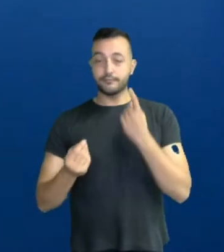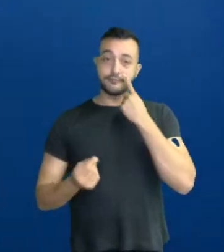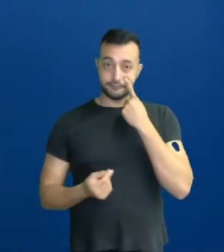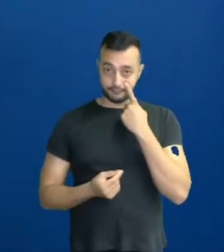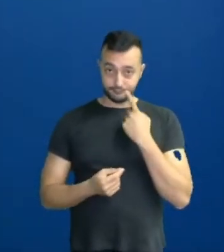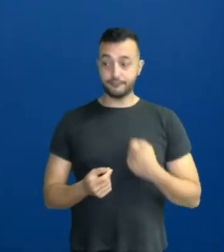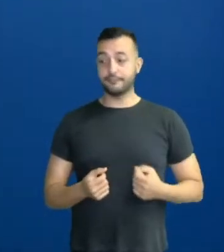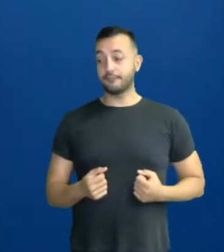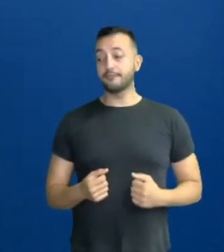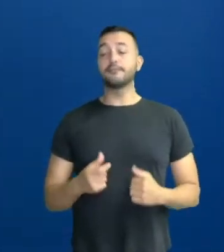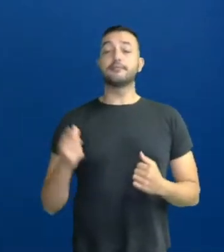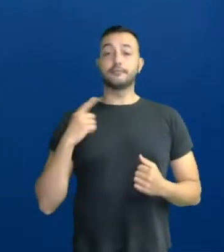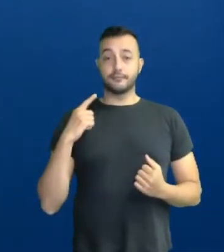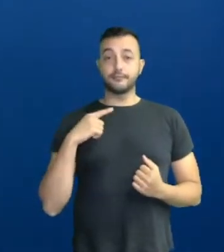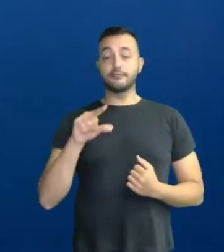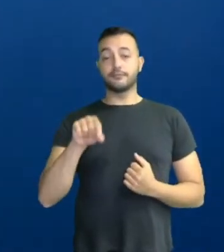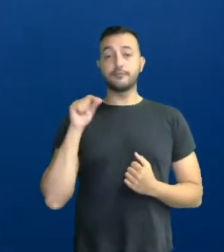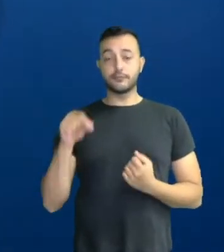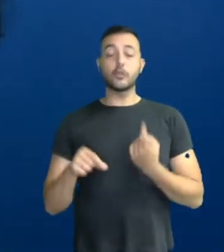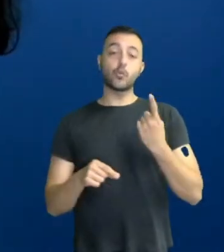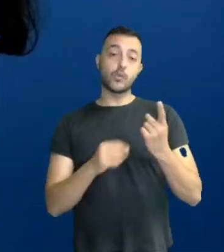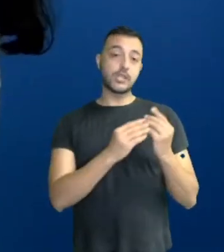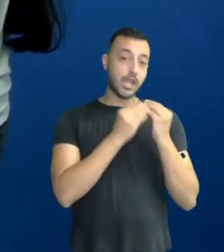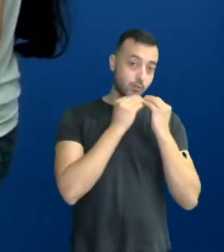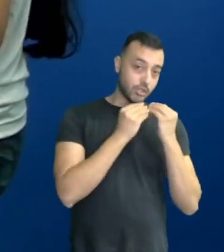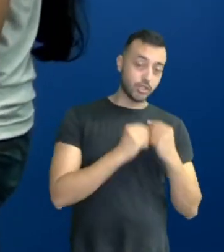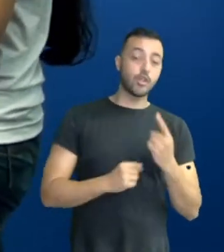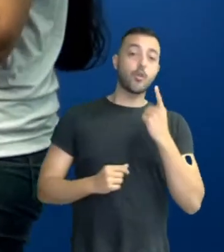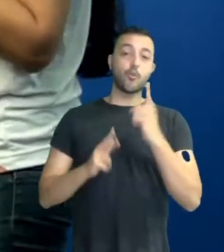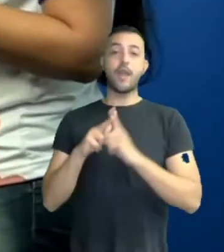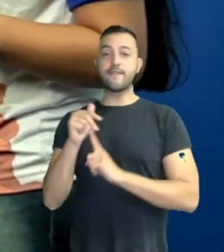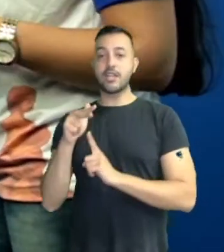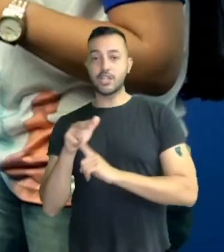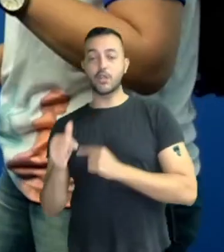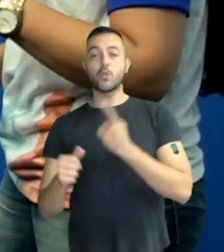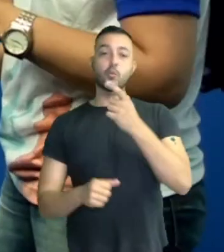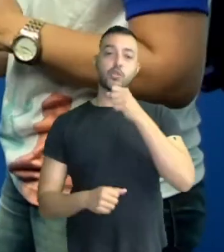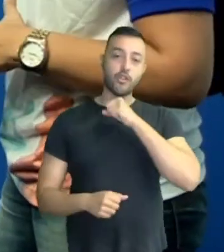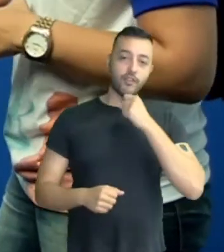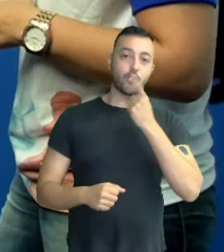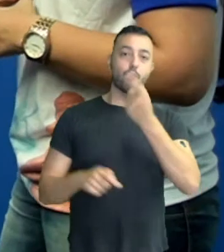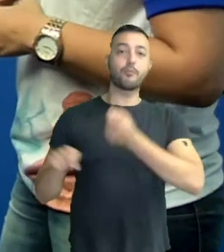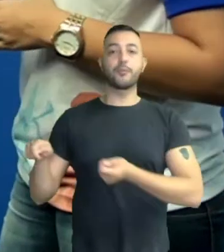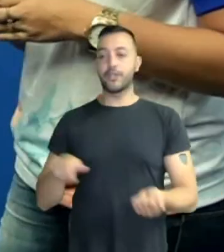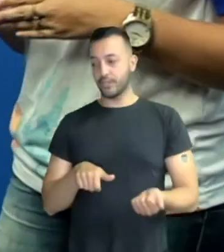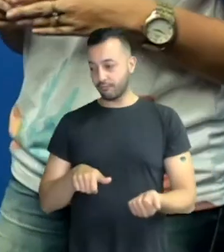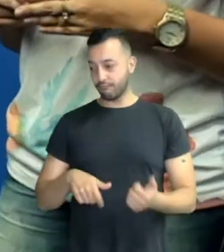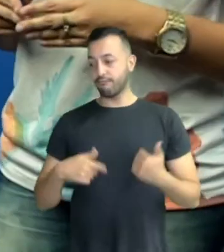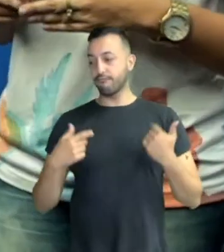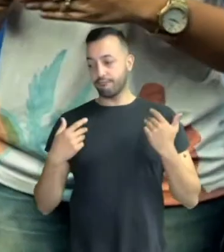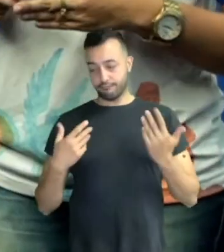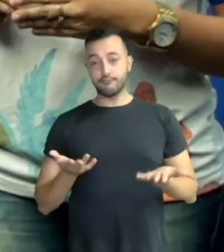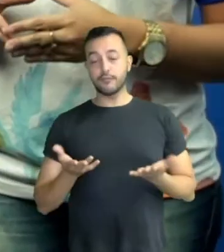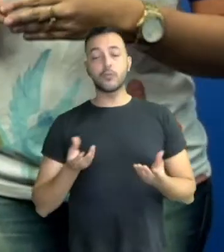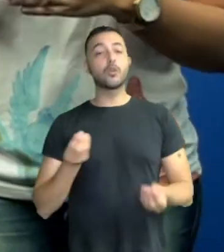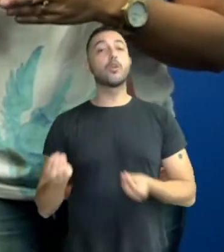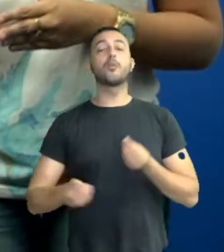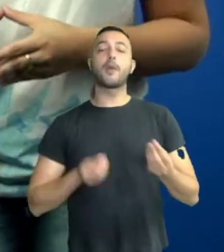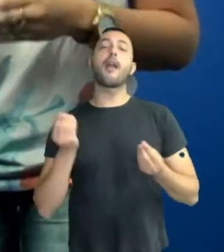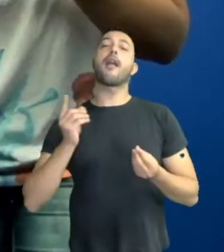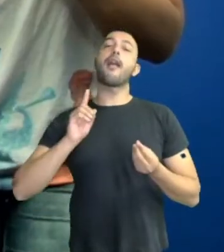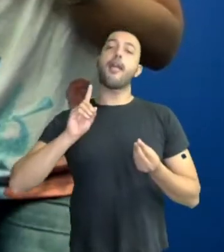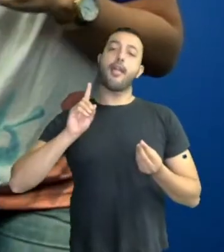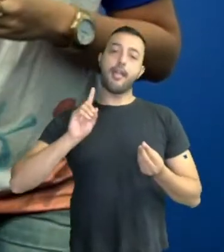aqui. Então, teremos que escolher um sanduíche, um tipo de refrigerante, um sorvete e um brinde. Então, nós vamos usar que princípio?